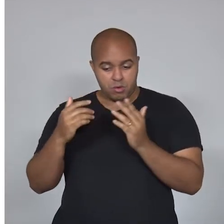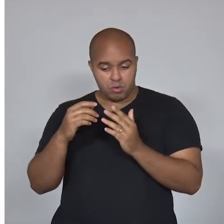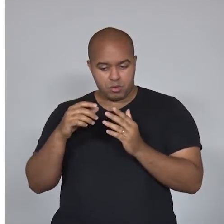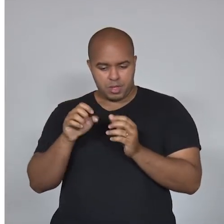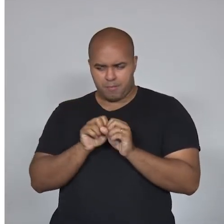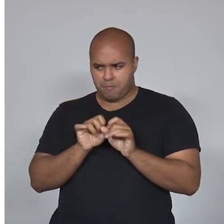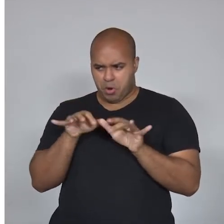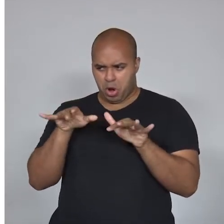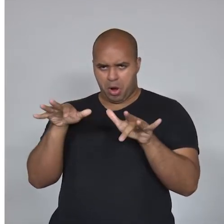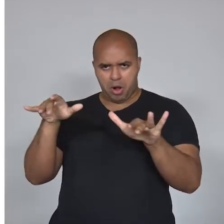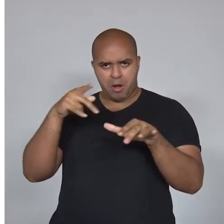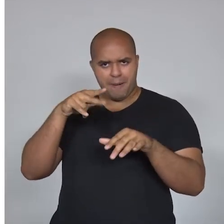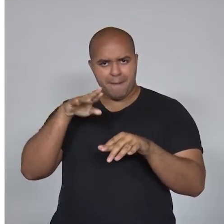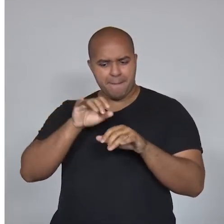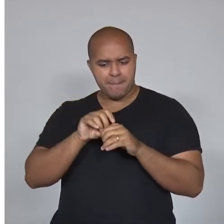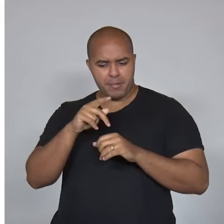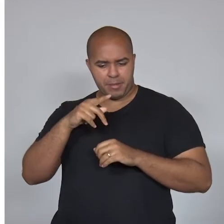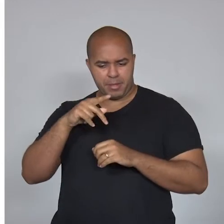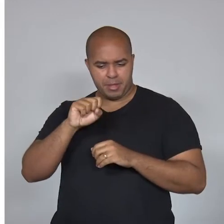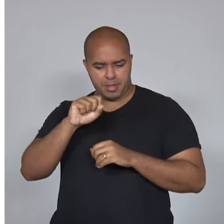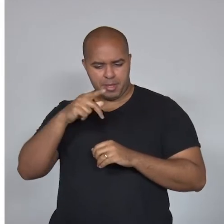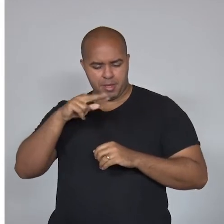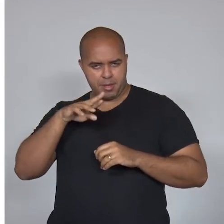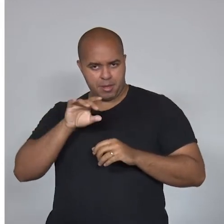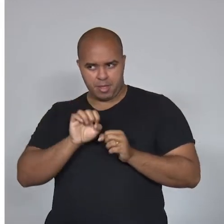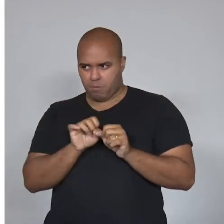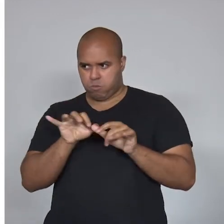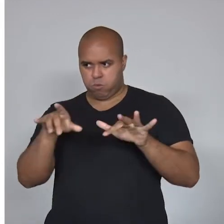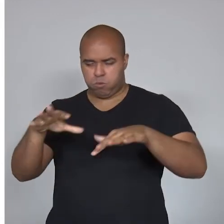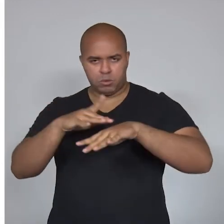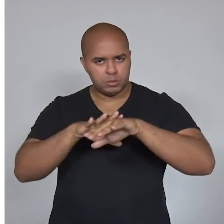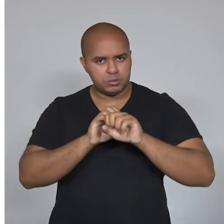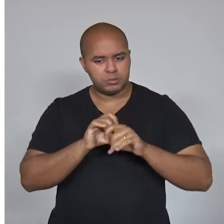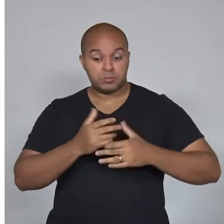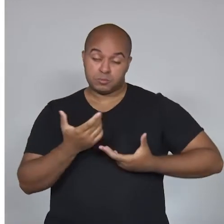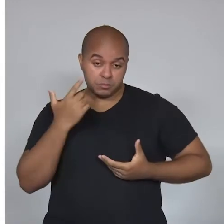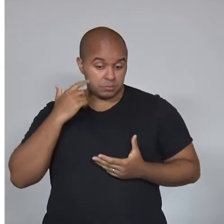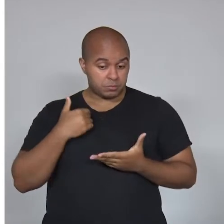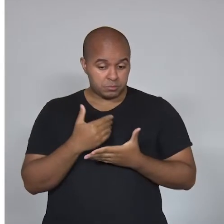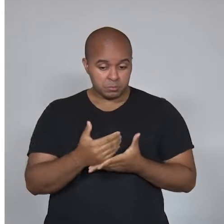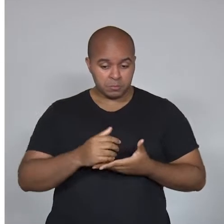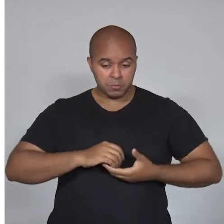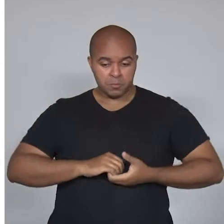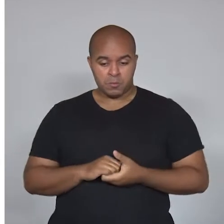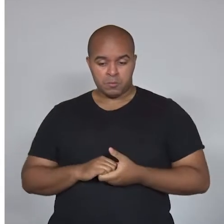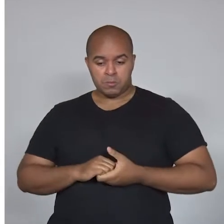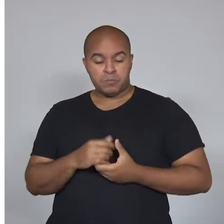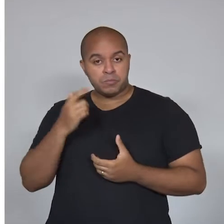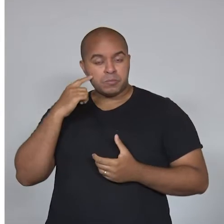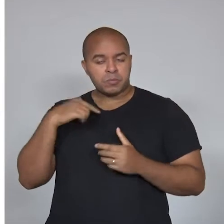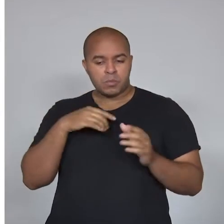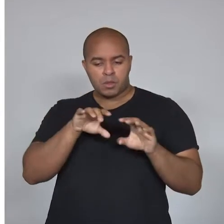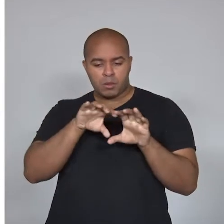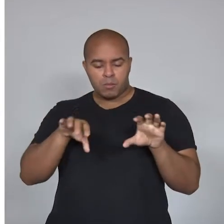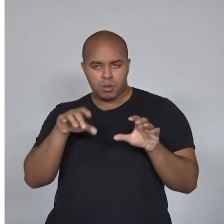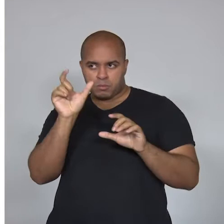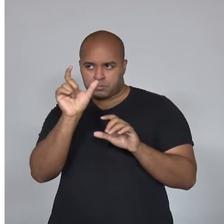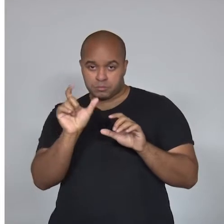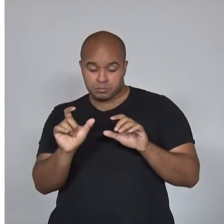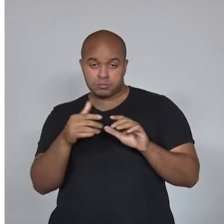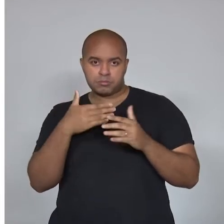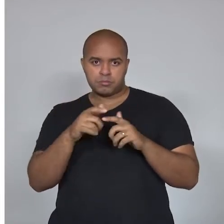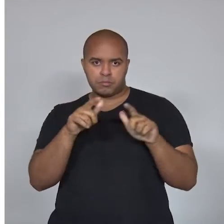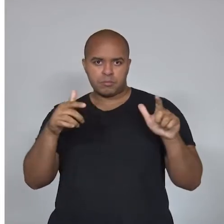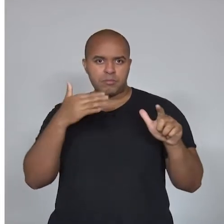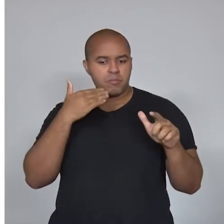o espalhar, propagar, né, a propagação da doença. Então, vamos começar. A gente separou aqui por parágrafos para poder